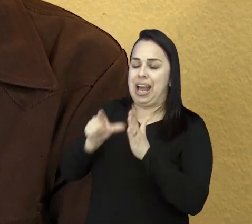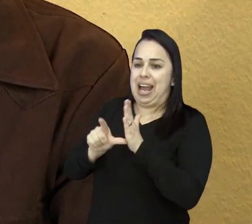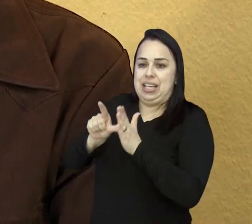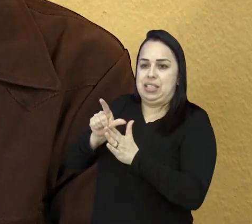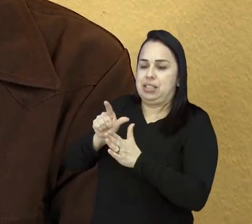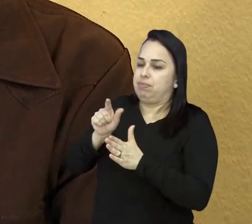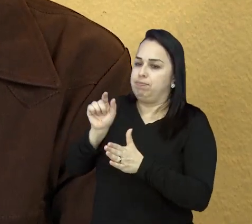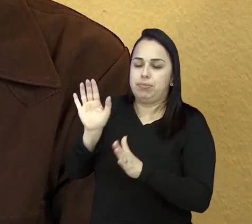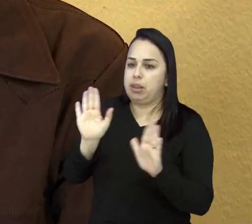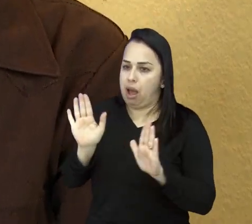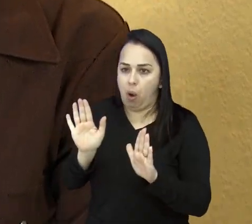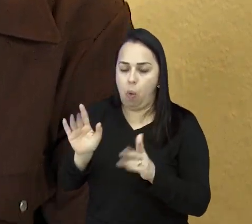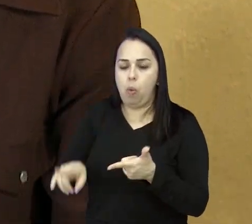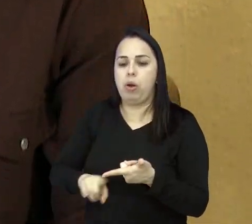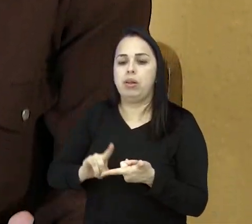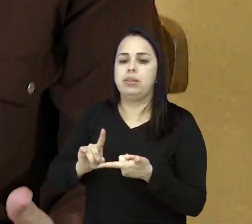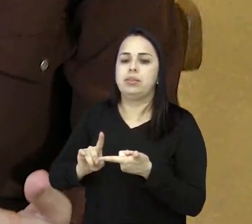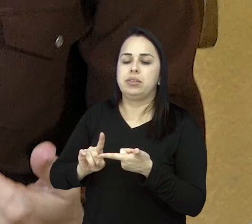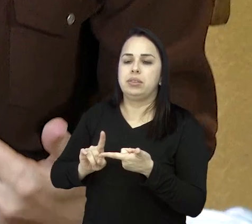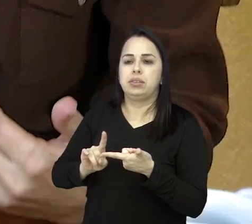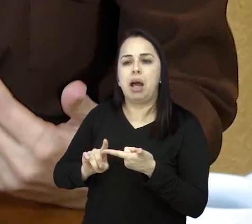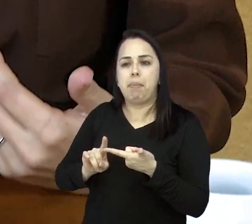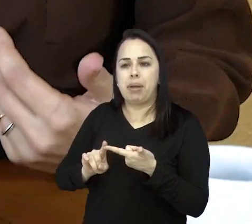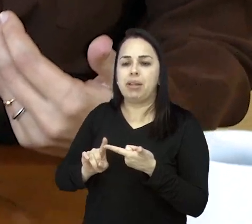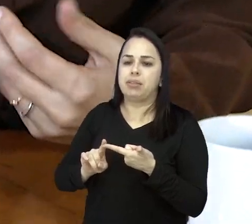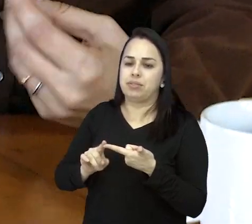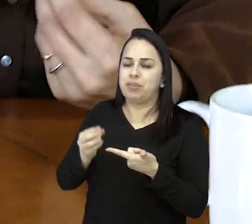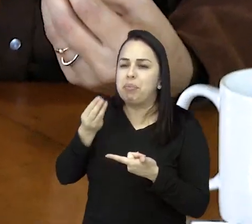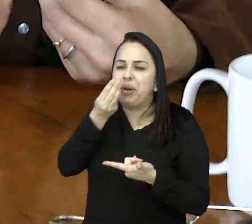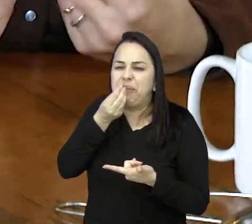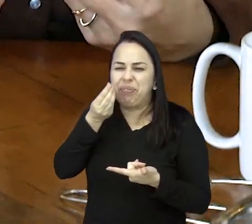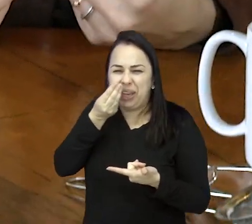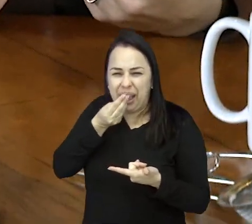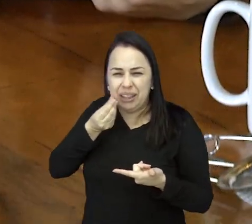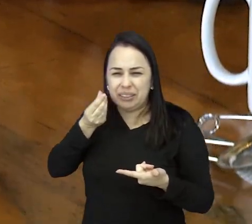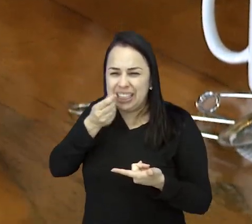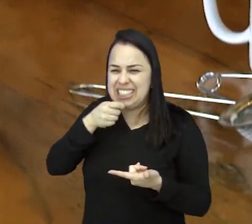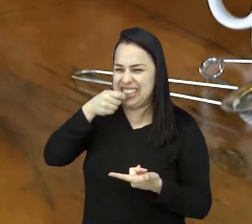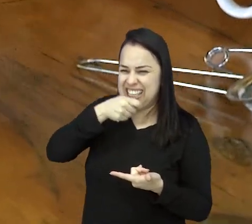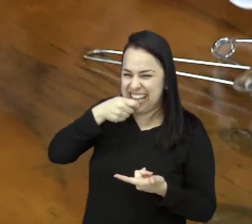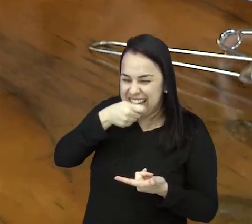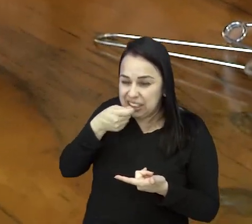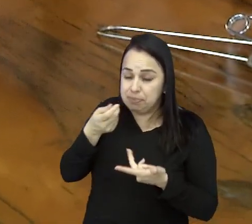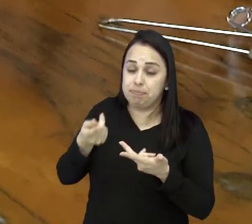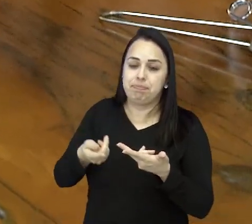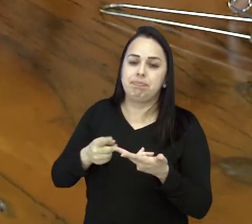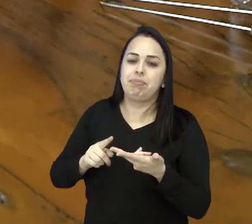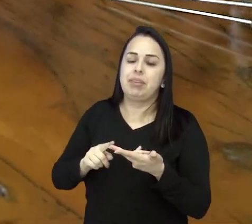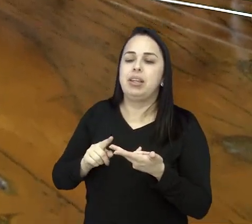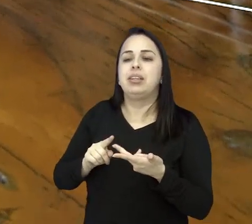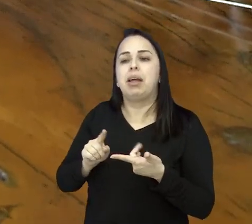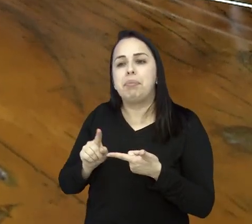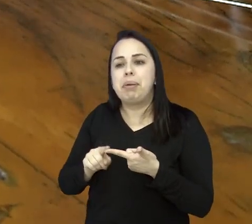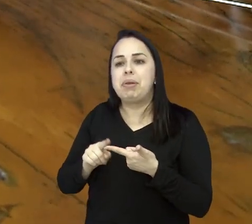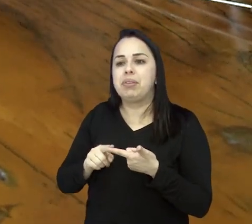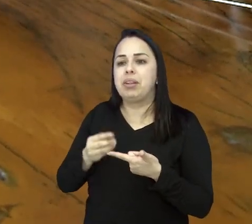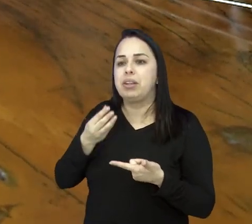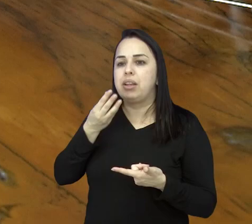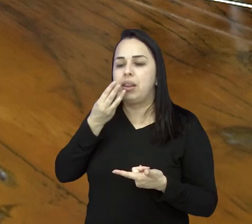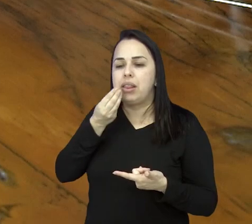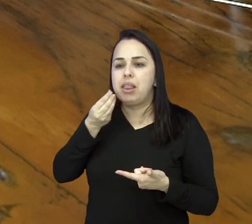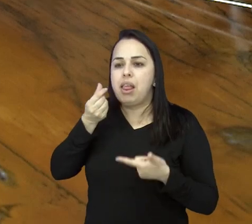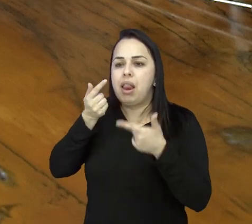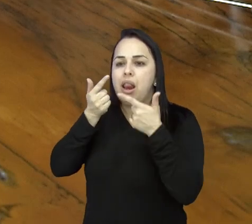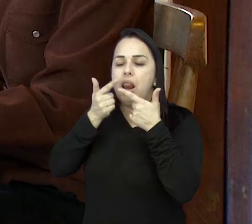dente ou tão recentemente, né, para não ficar com aquele gosto de pasta de dente, e ainda você ter o paladar